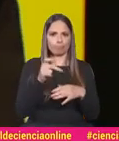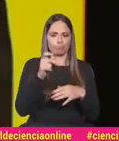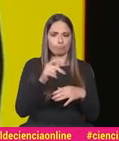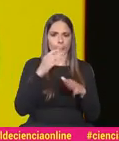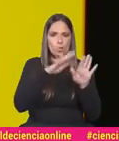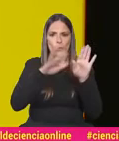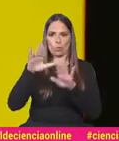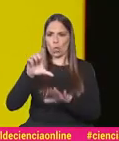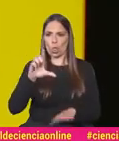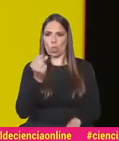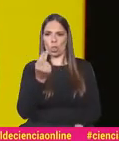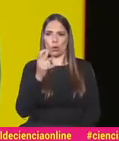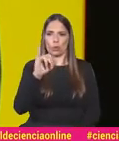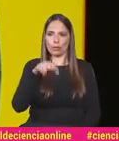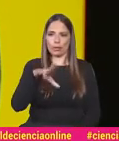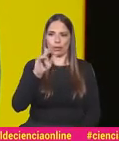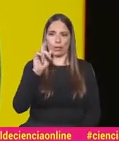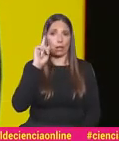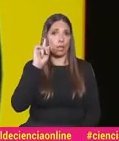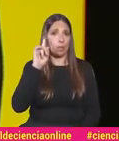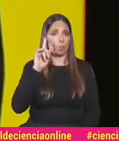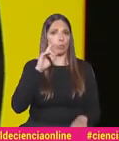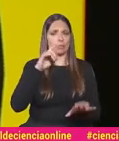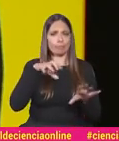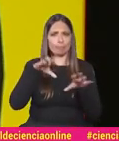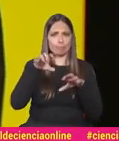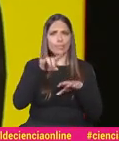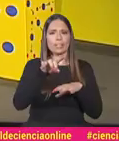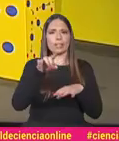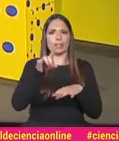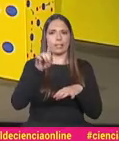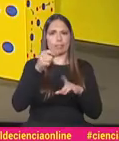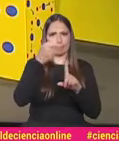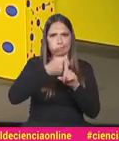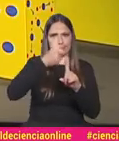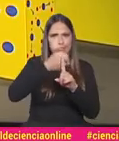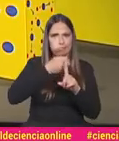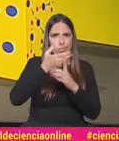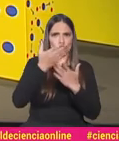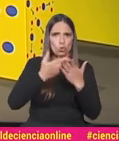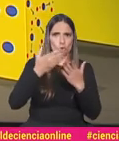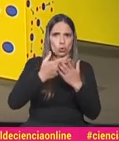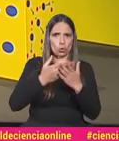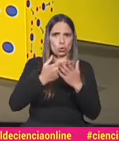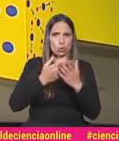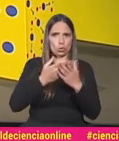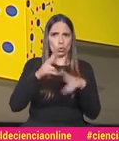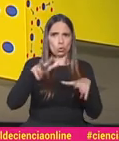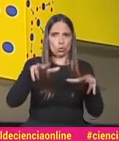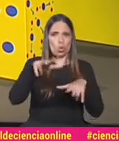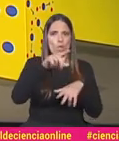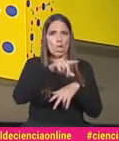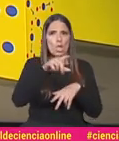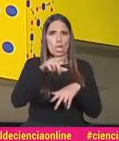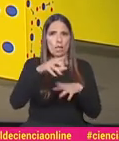Lourinhã, conhecido pela sua importante coleção de dinossauros e tem-se empenhado no estudo dos dinossauros do Jurássico